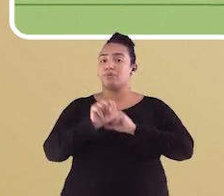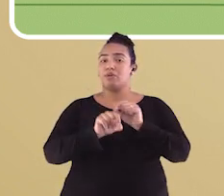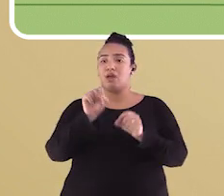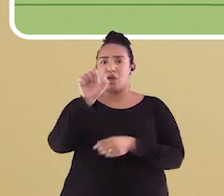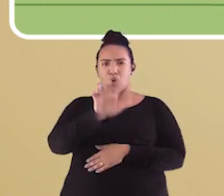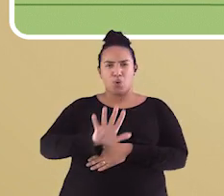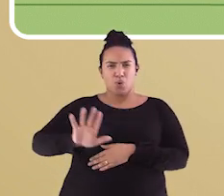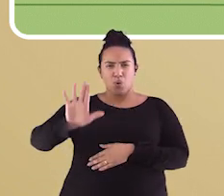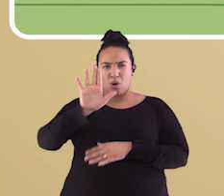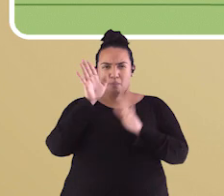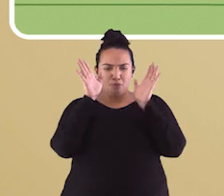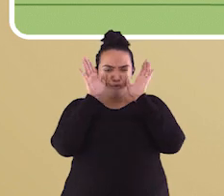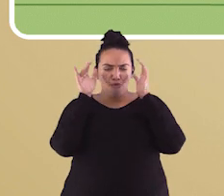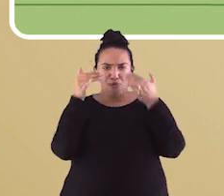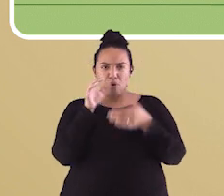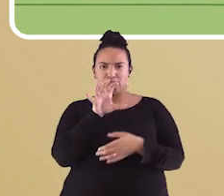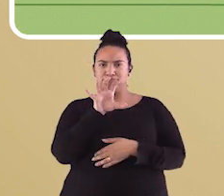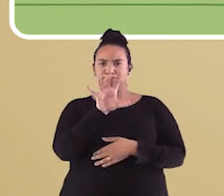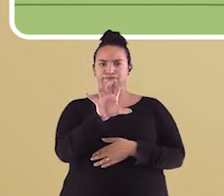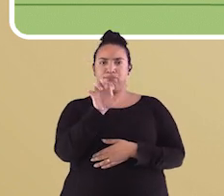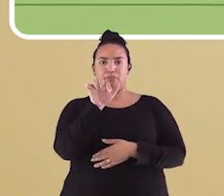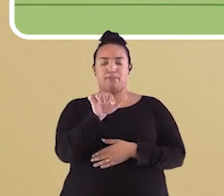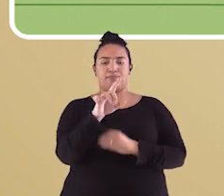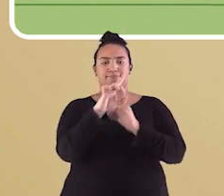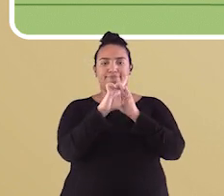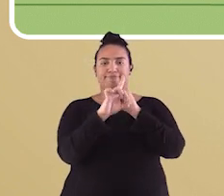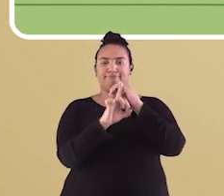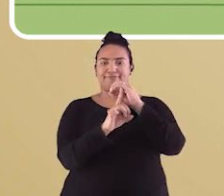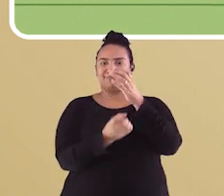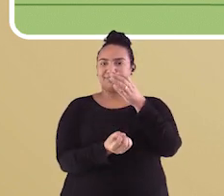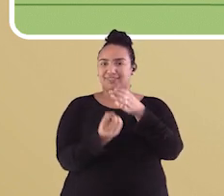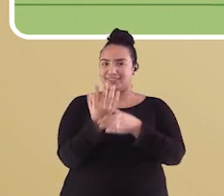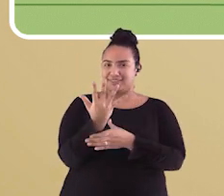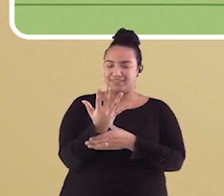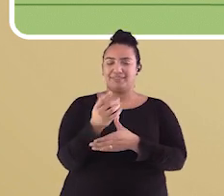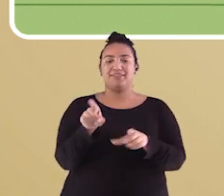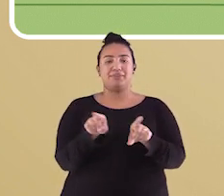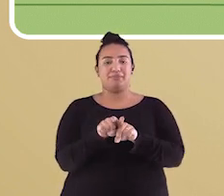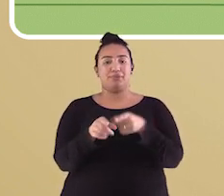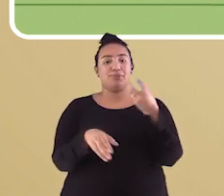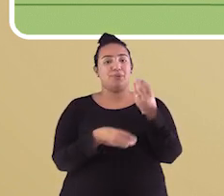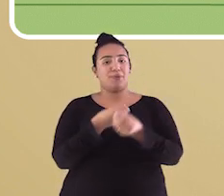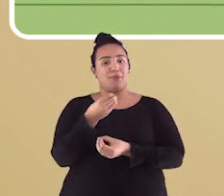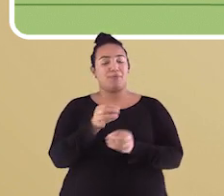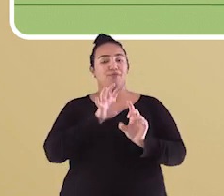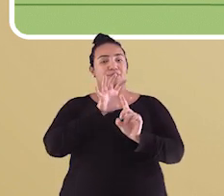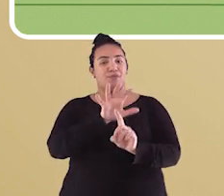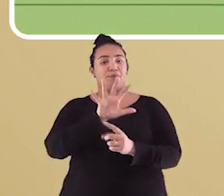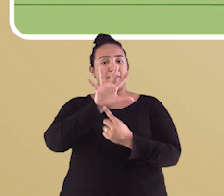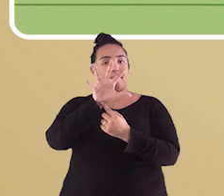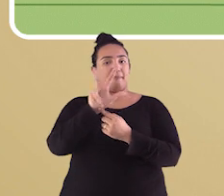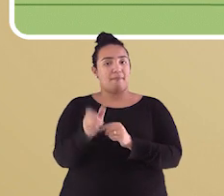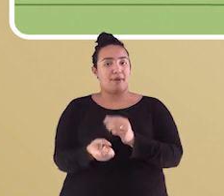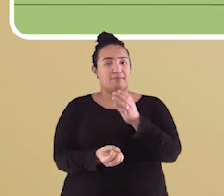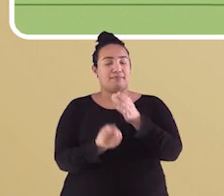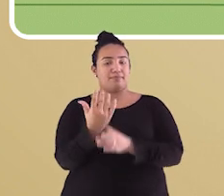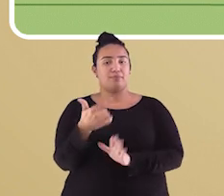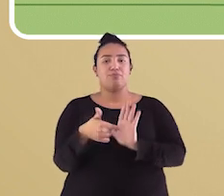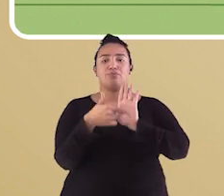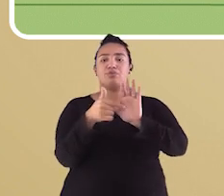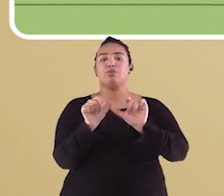influenciou a delimitação do Oriente e do Ocidente e a criação dos mapas, se tornando um símbolo de